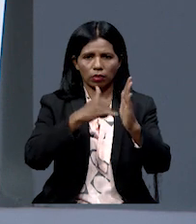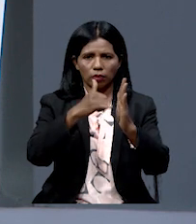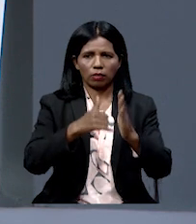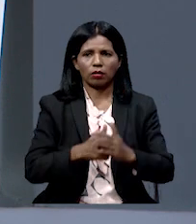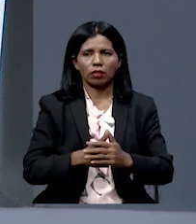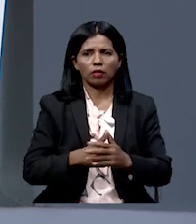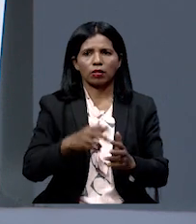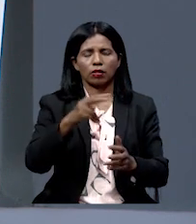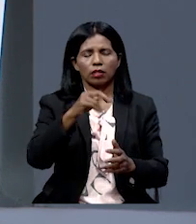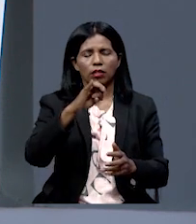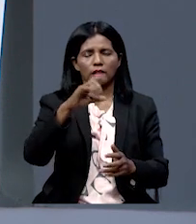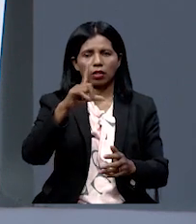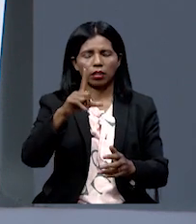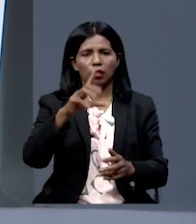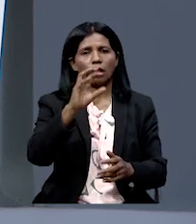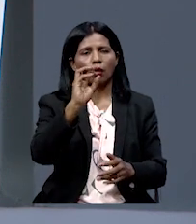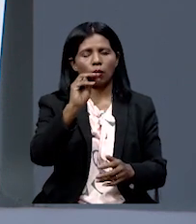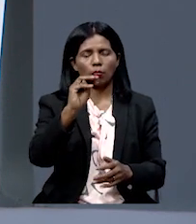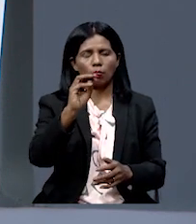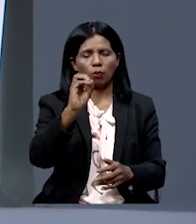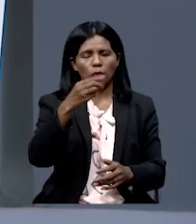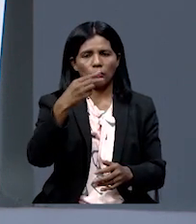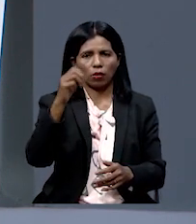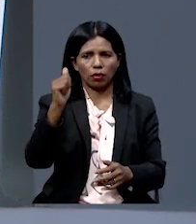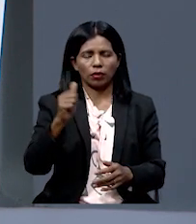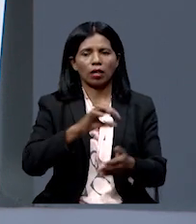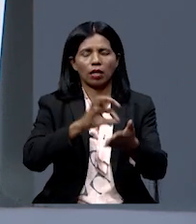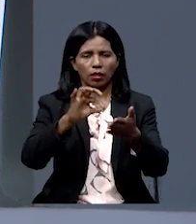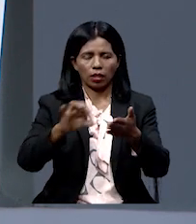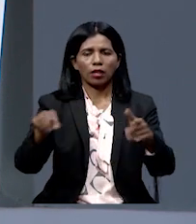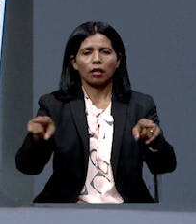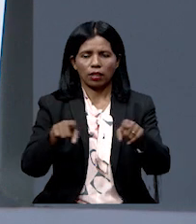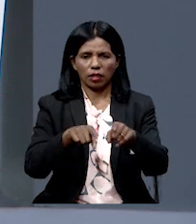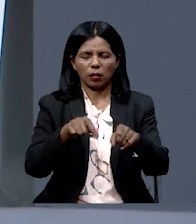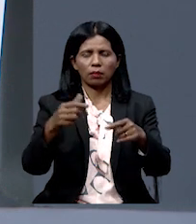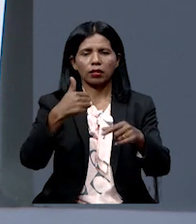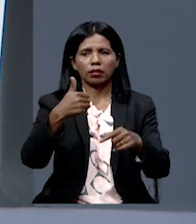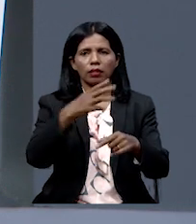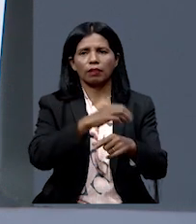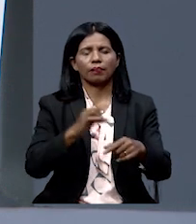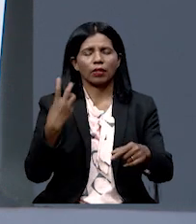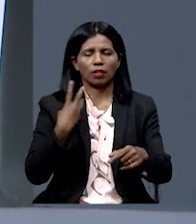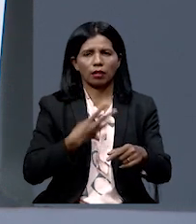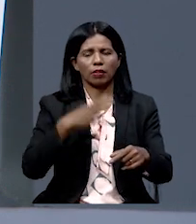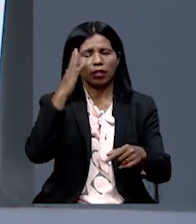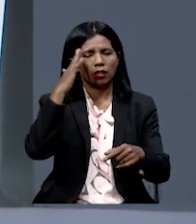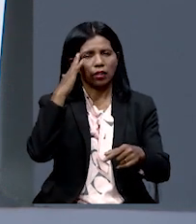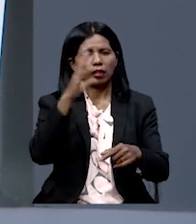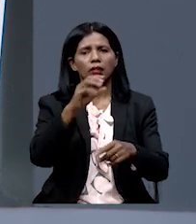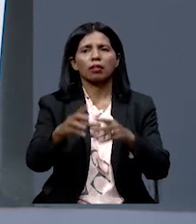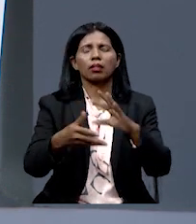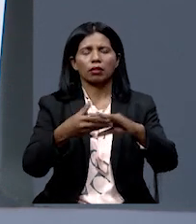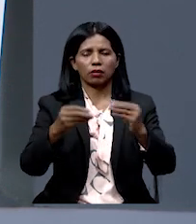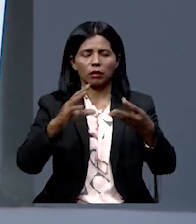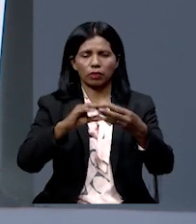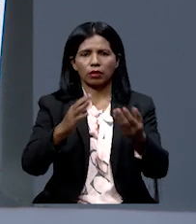Senyor Neil Mohan. Okay. YouTube hakerek mai GMN deang hanesane. We know that you may have many more stories to